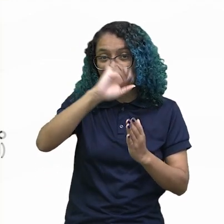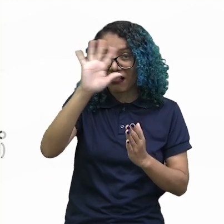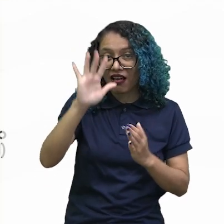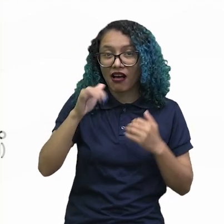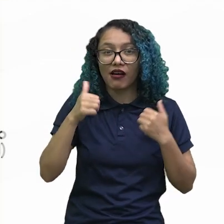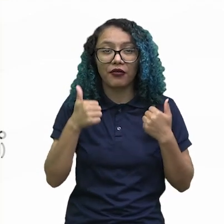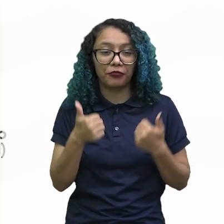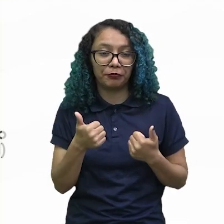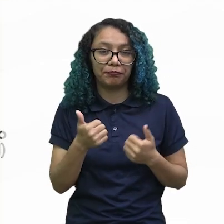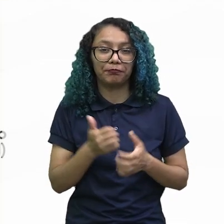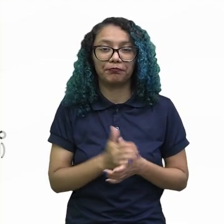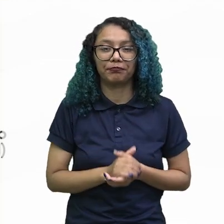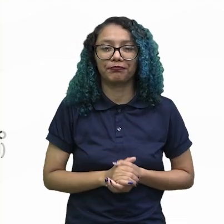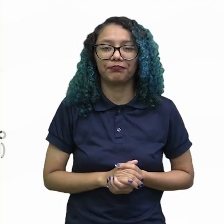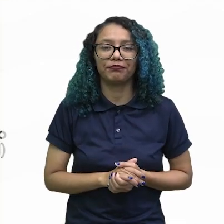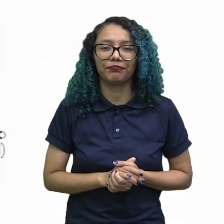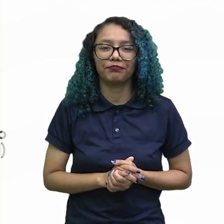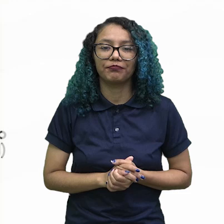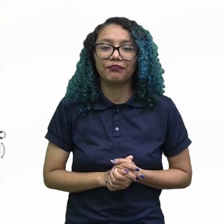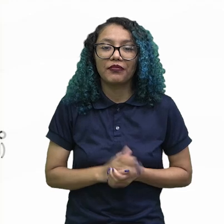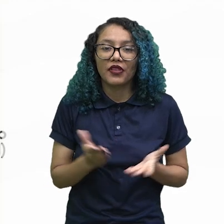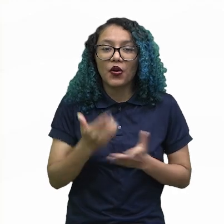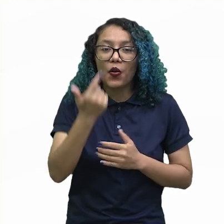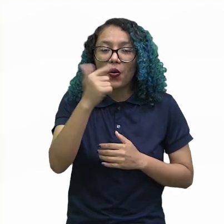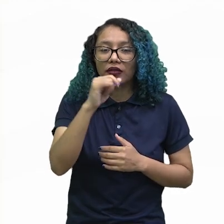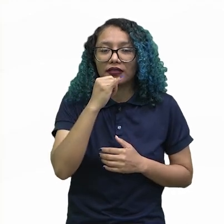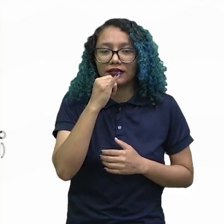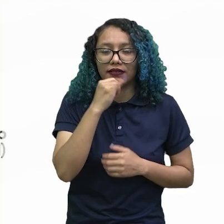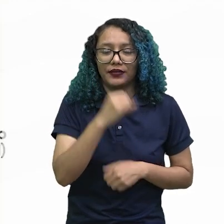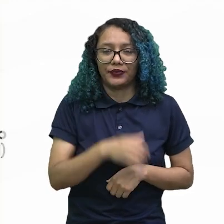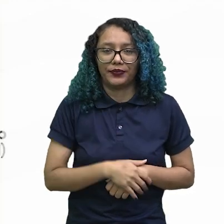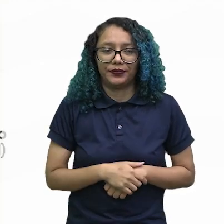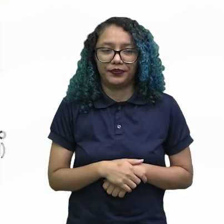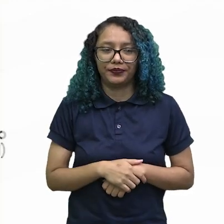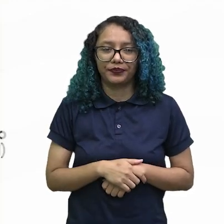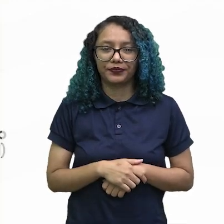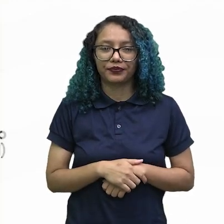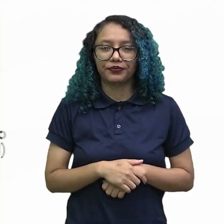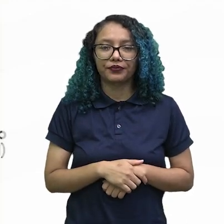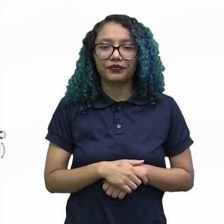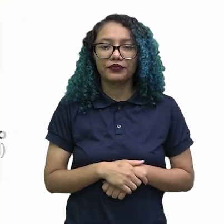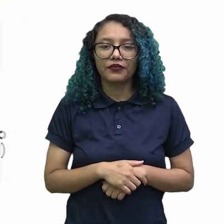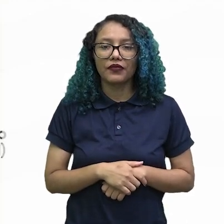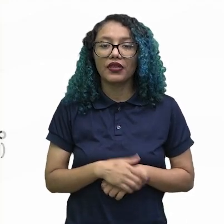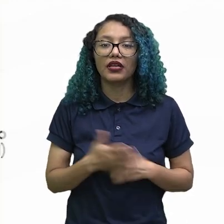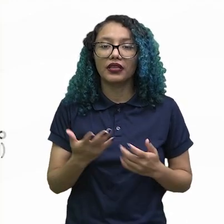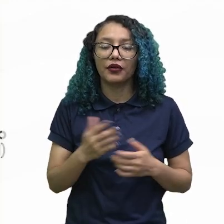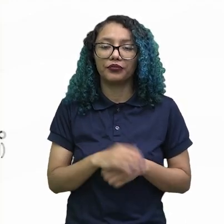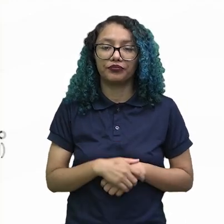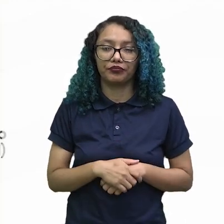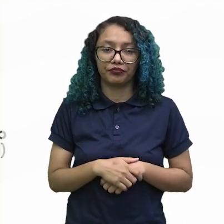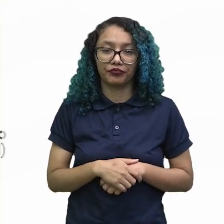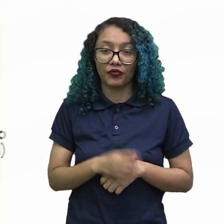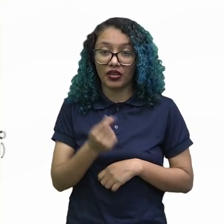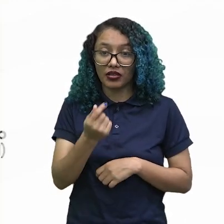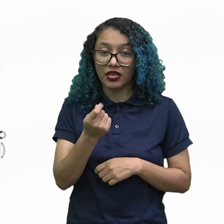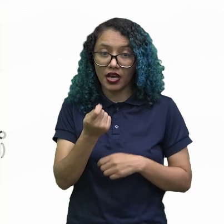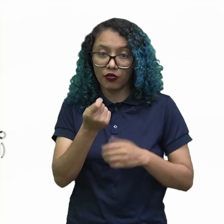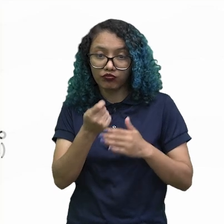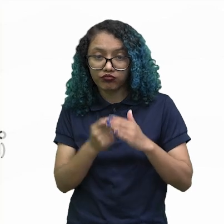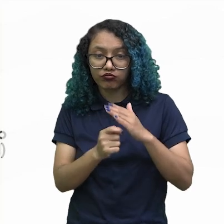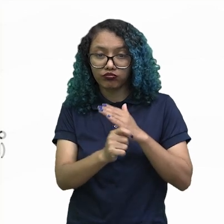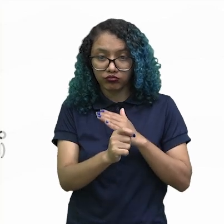te pedindo, perfeito? Vamos a mais um exemplo, olha só. Qual deve ser o valor aplicado em um